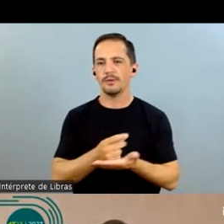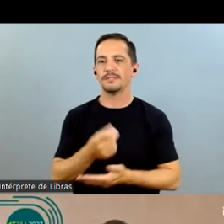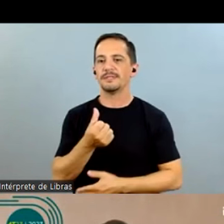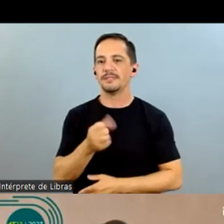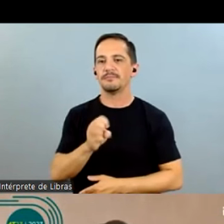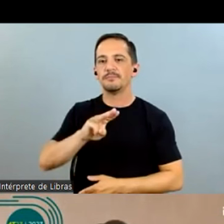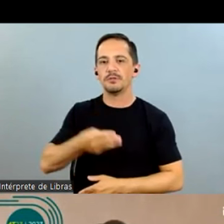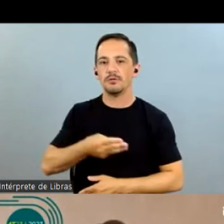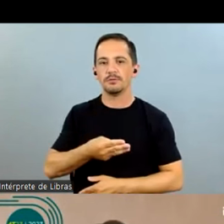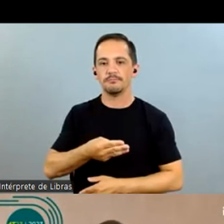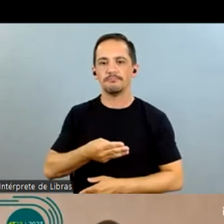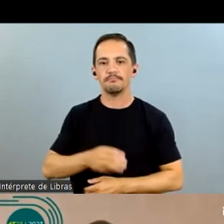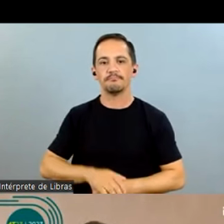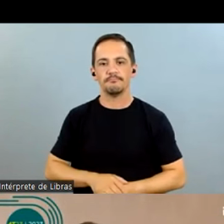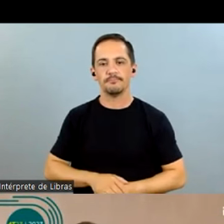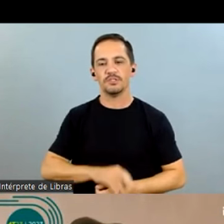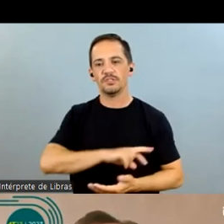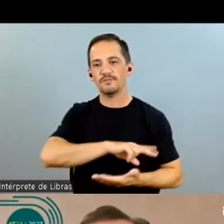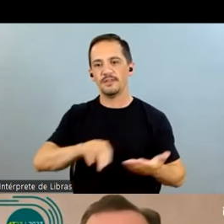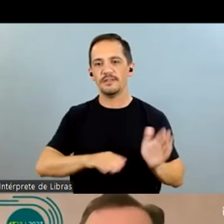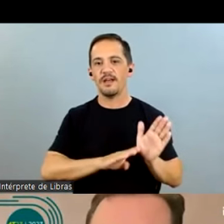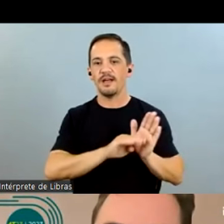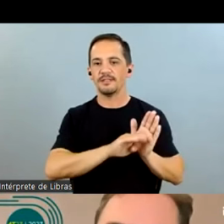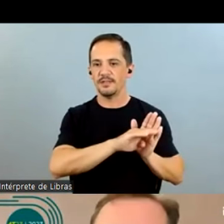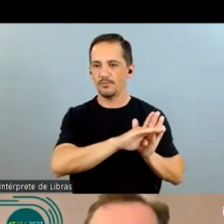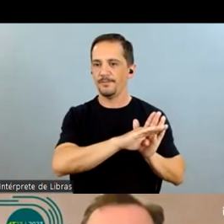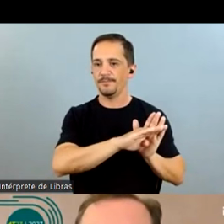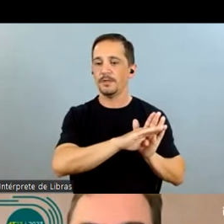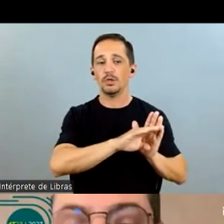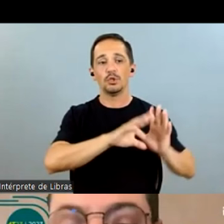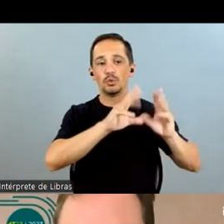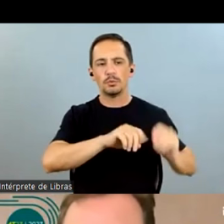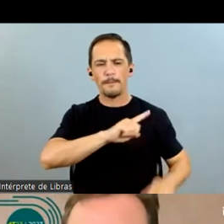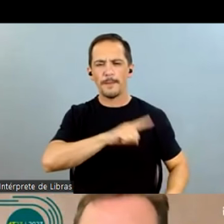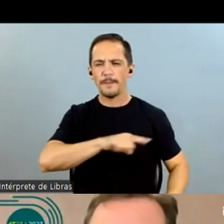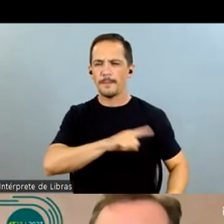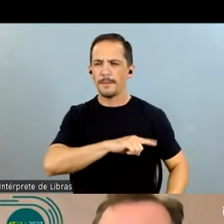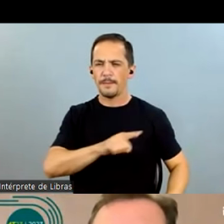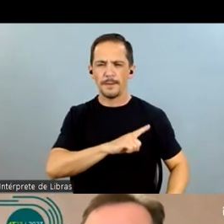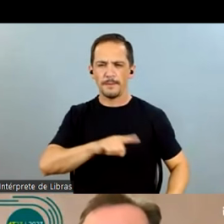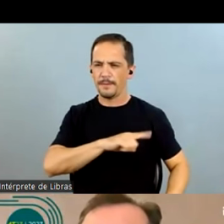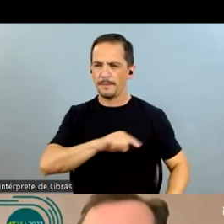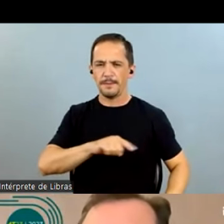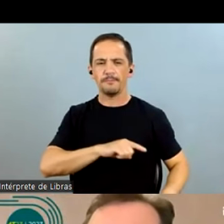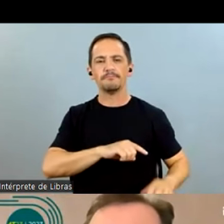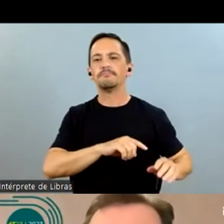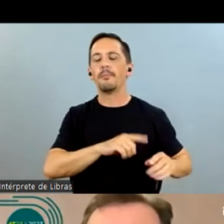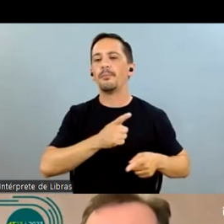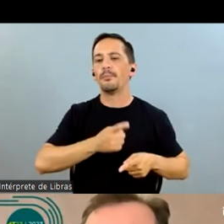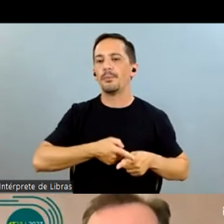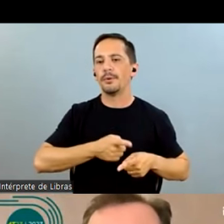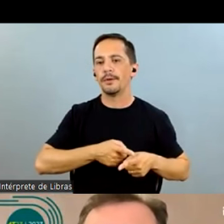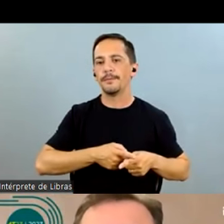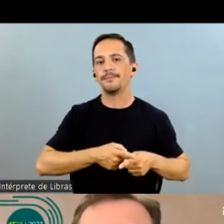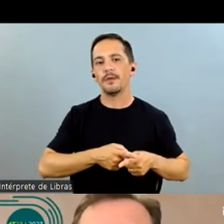recomprados Ordinárias essas ações foram todas canceladas eh em benefício aí dos acionistas